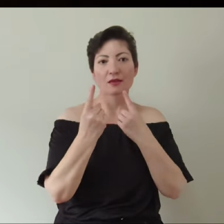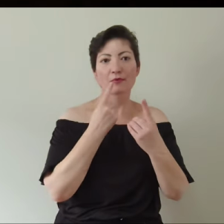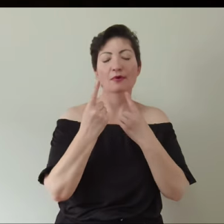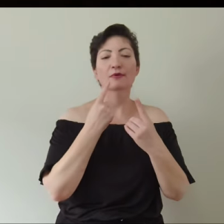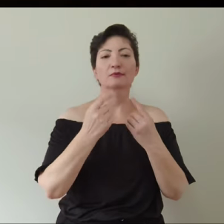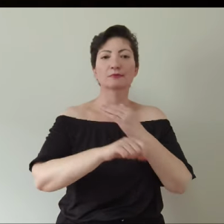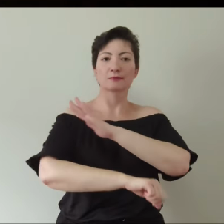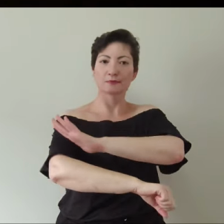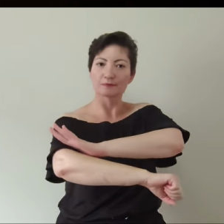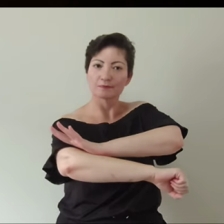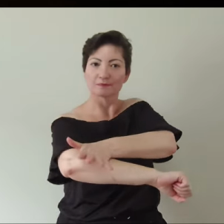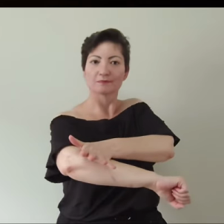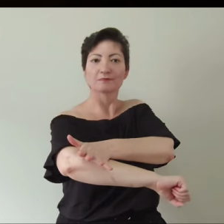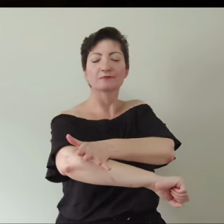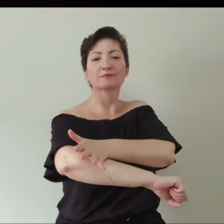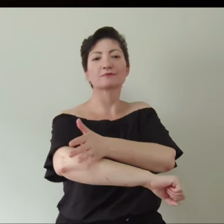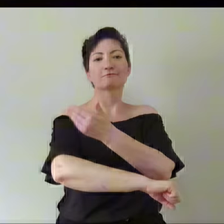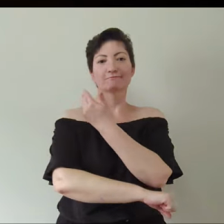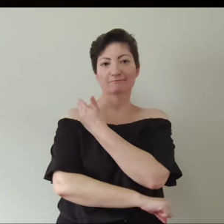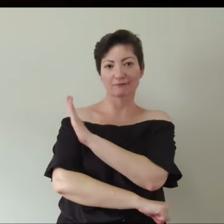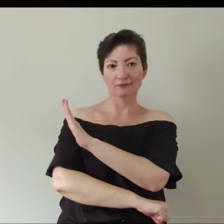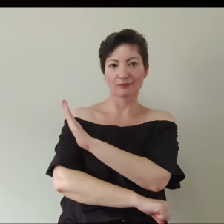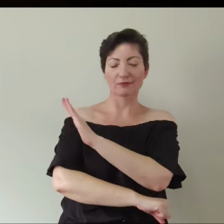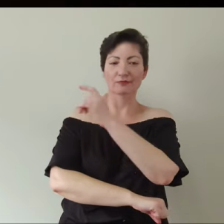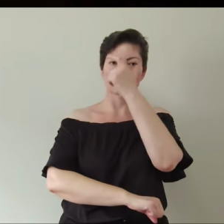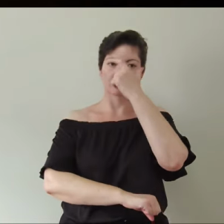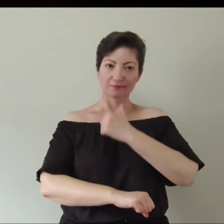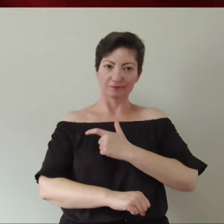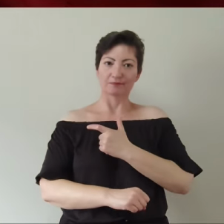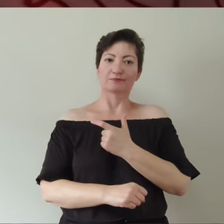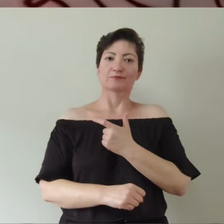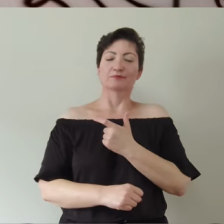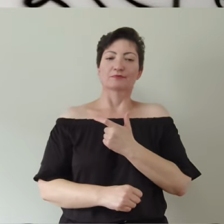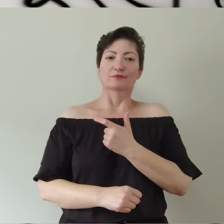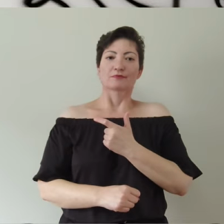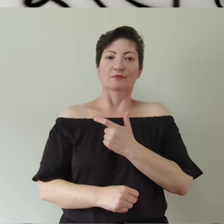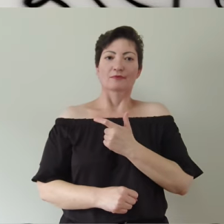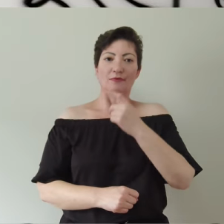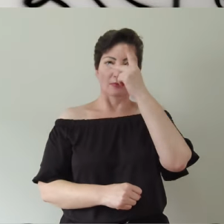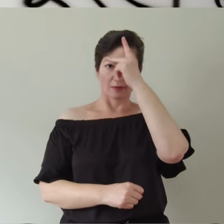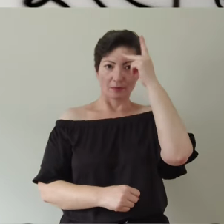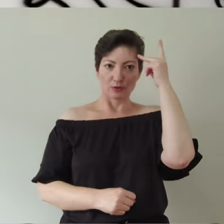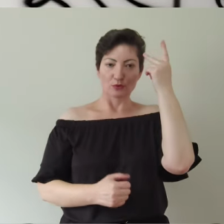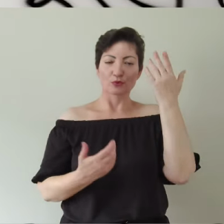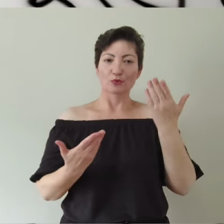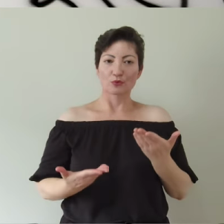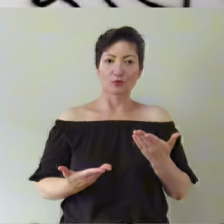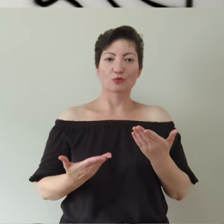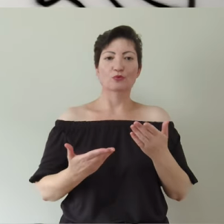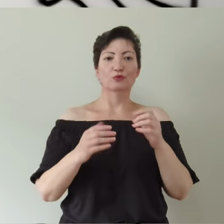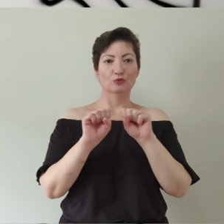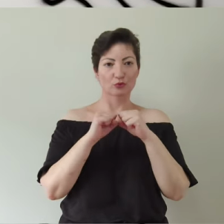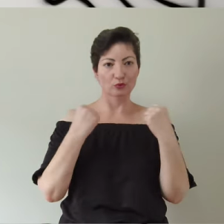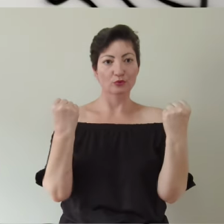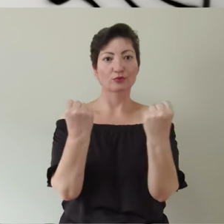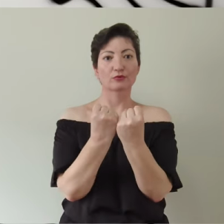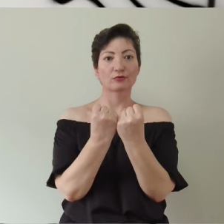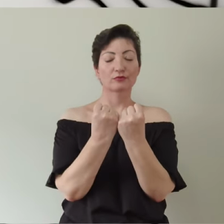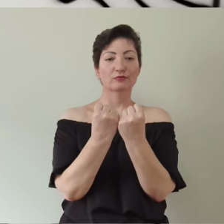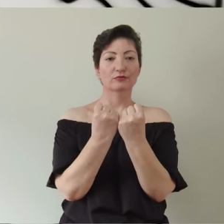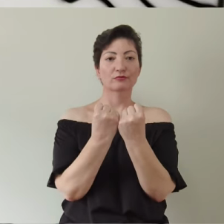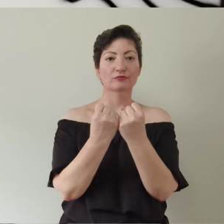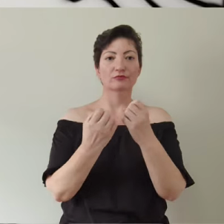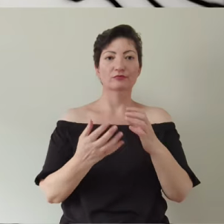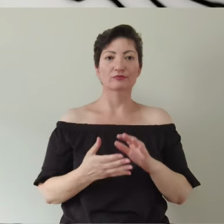né, enquanto artistas, enquanto pessoa negra na sociedade. E eu vejo que esse espaço no nosso grupo, assim,